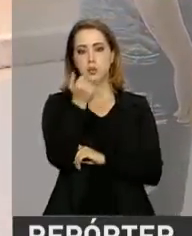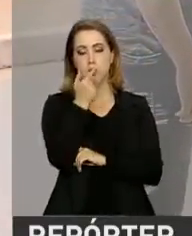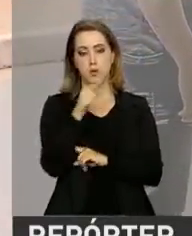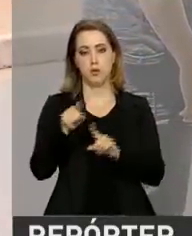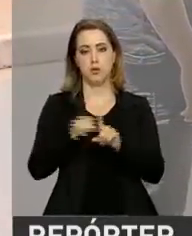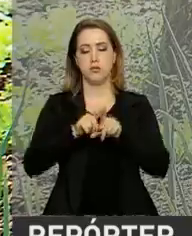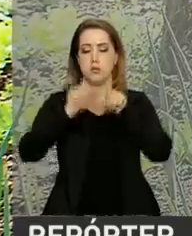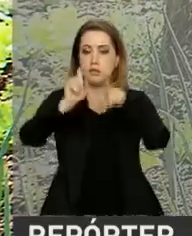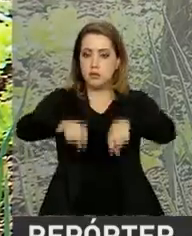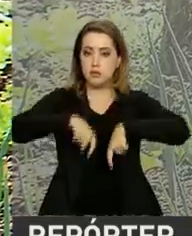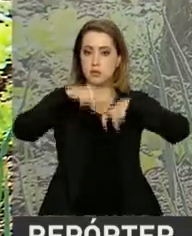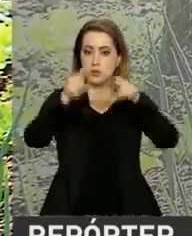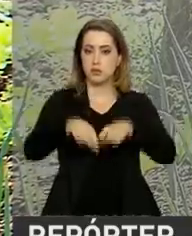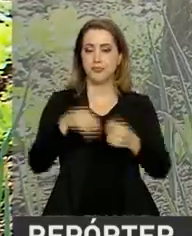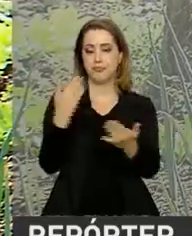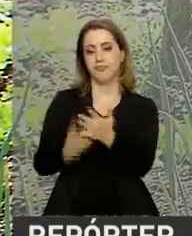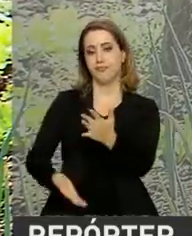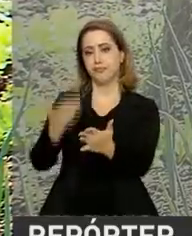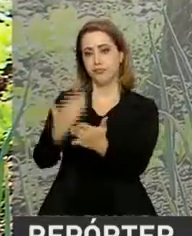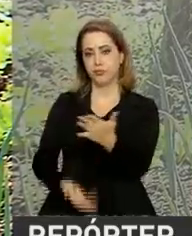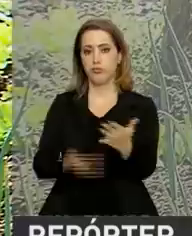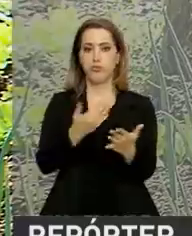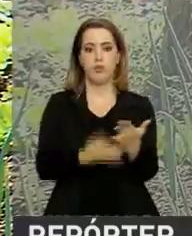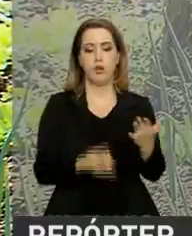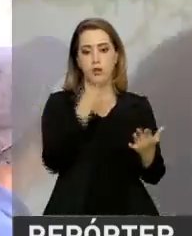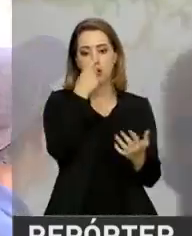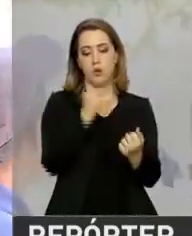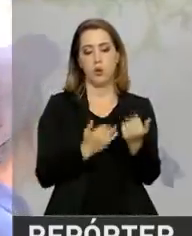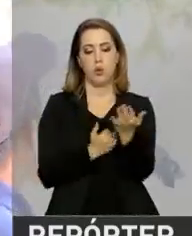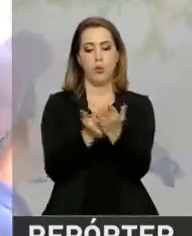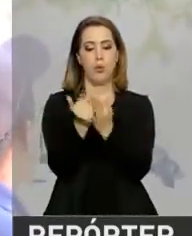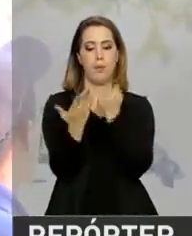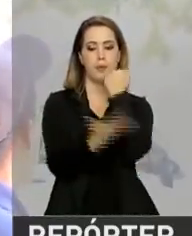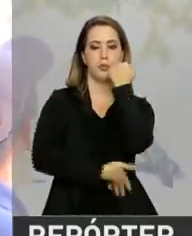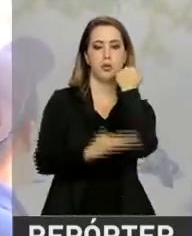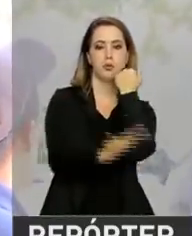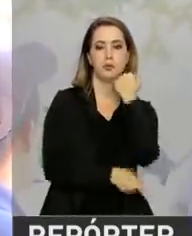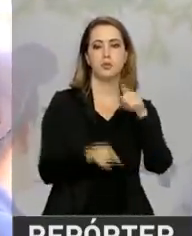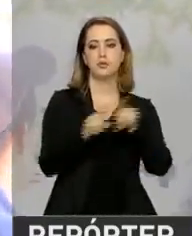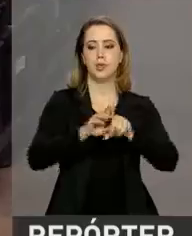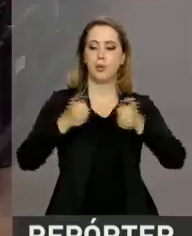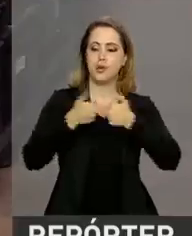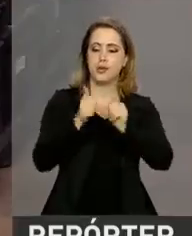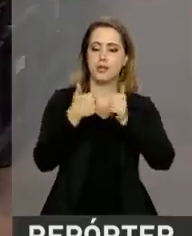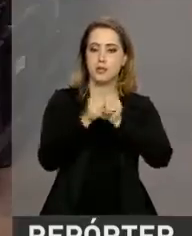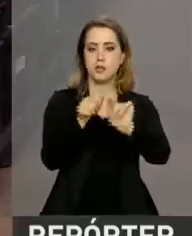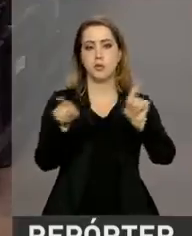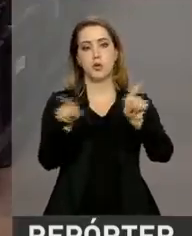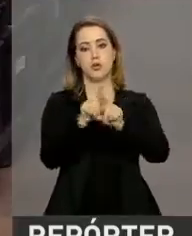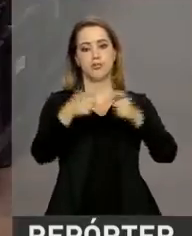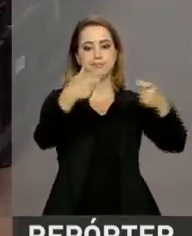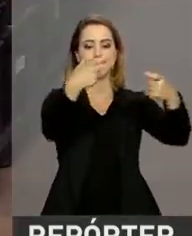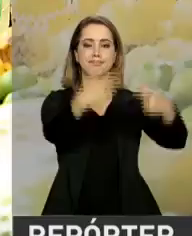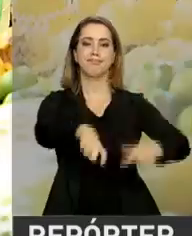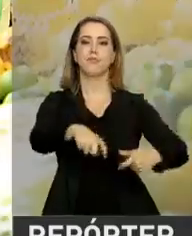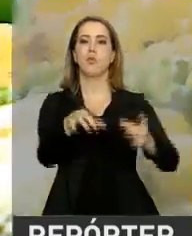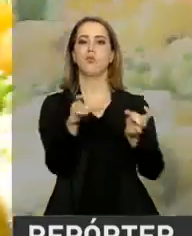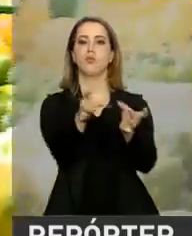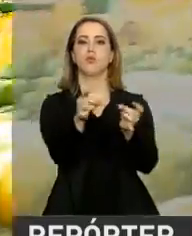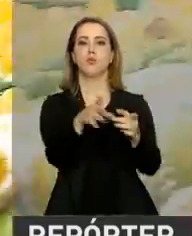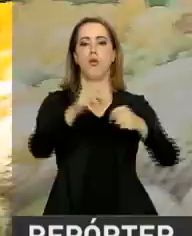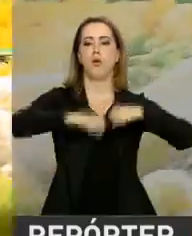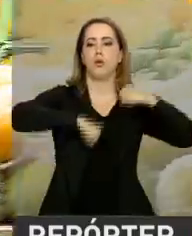agricultura o desperdício começa na colheita passa pelo transporte central de abastecimento